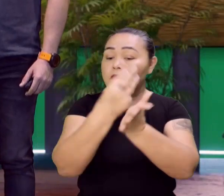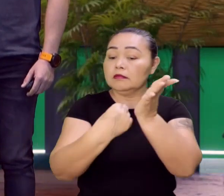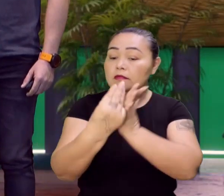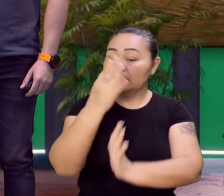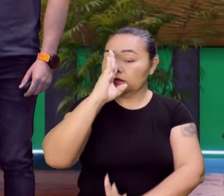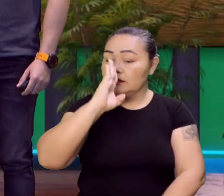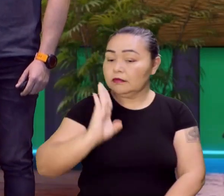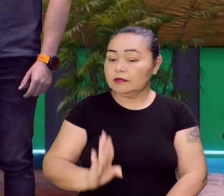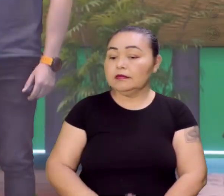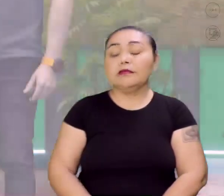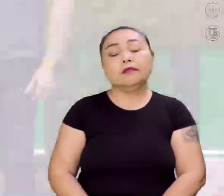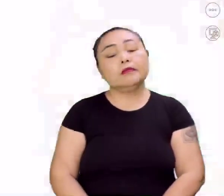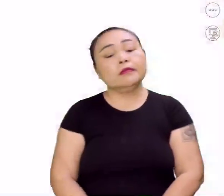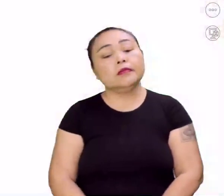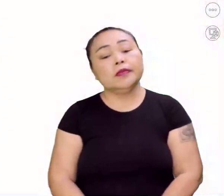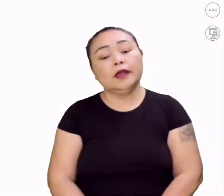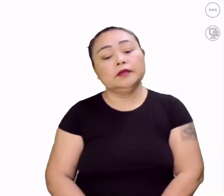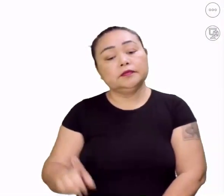bem. Vamos lá no quadro?